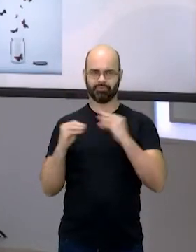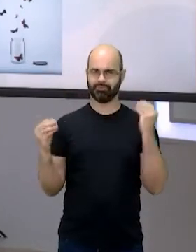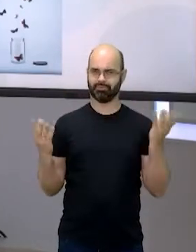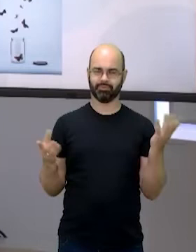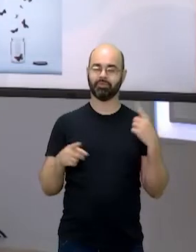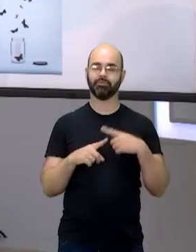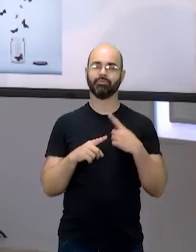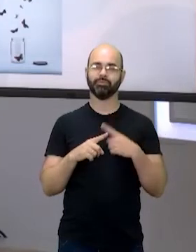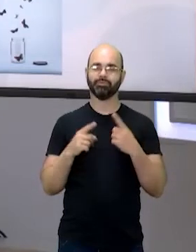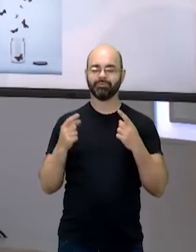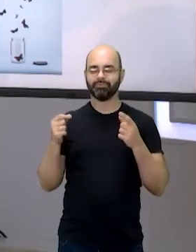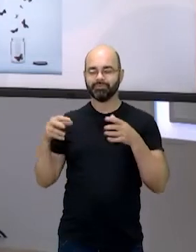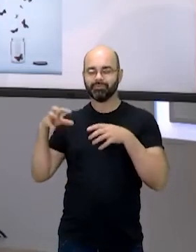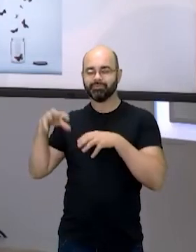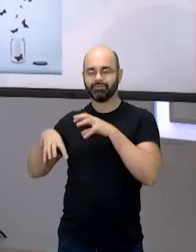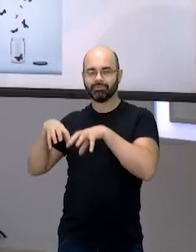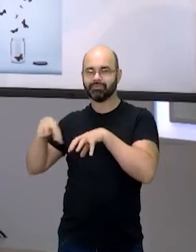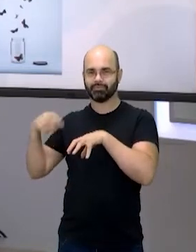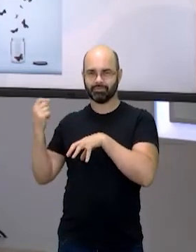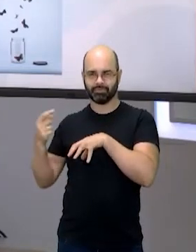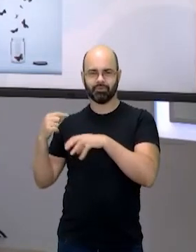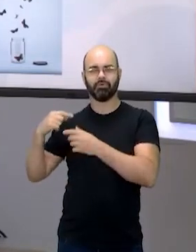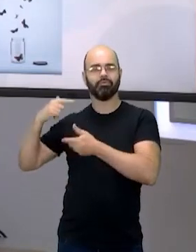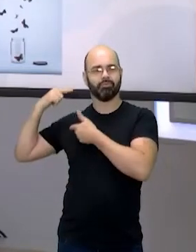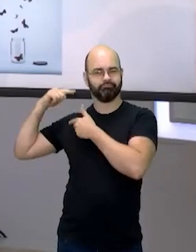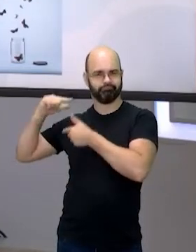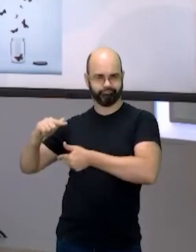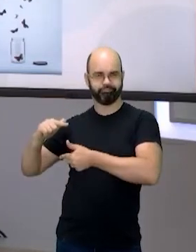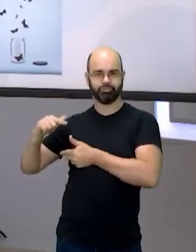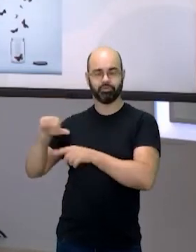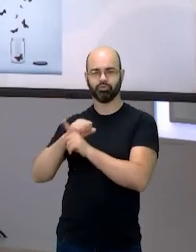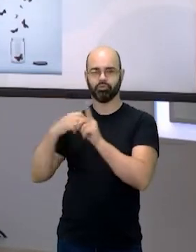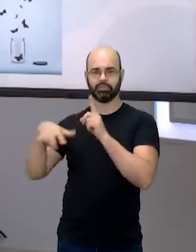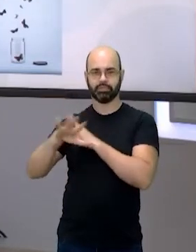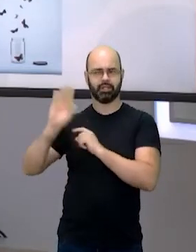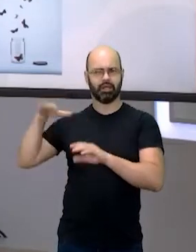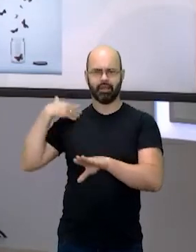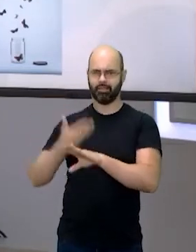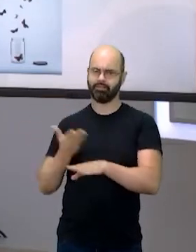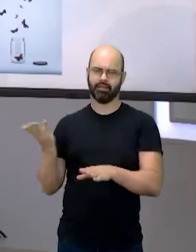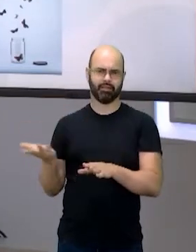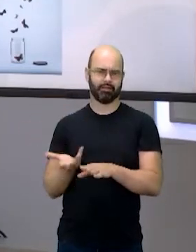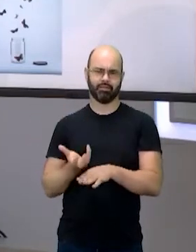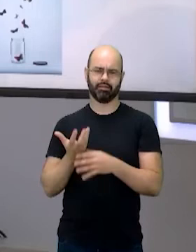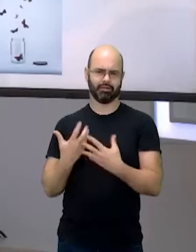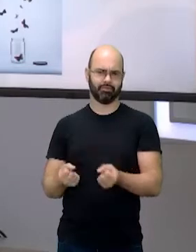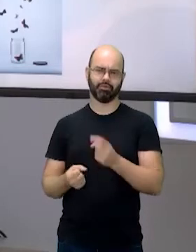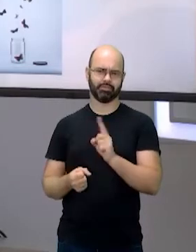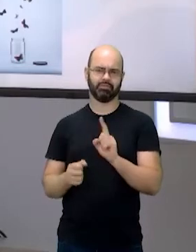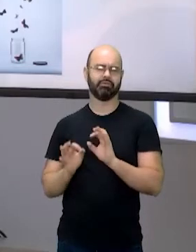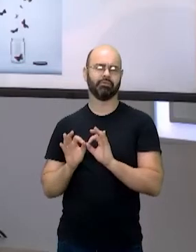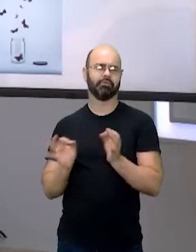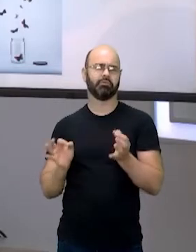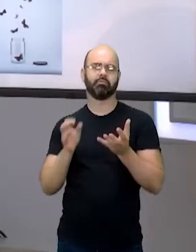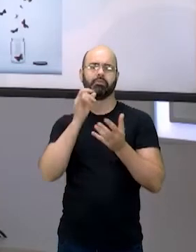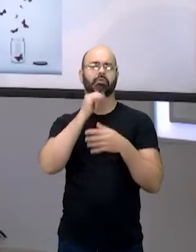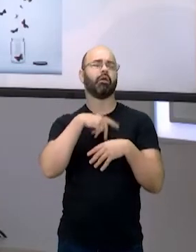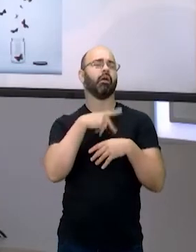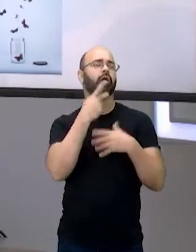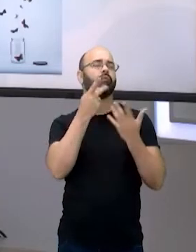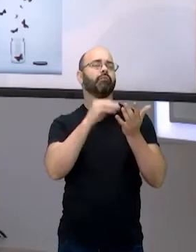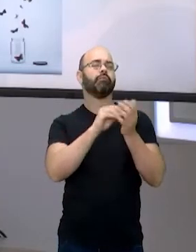da sociedade não aceitaram, e até hoje não aceitam, o simples esclarecimento,